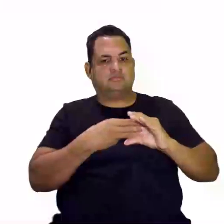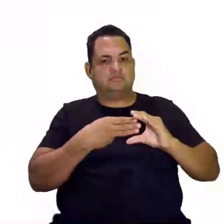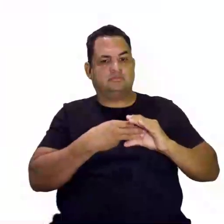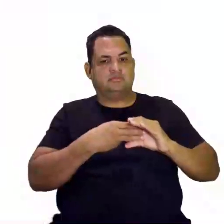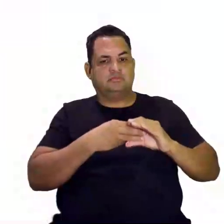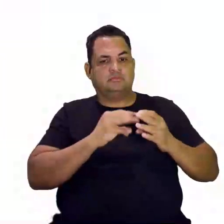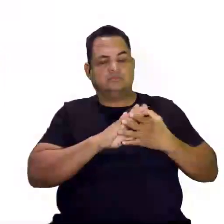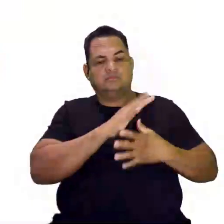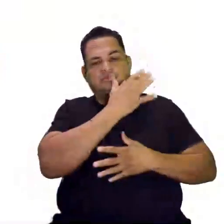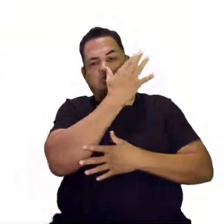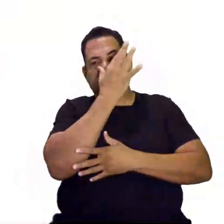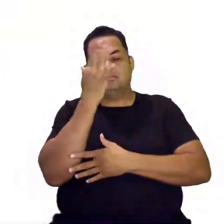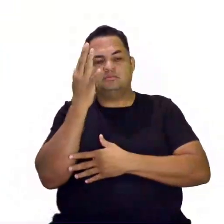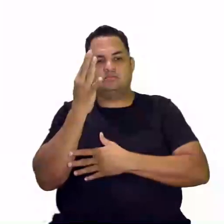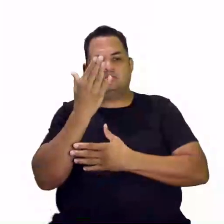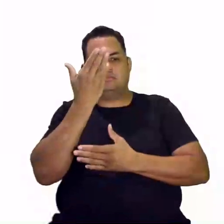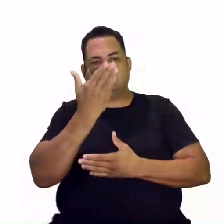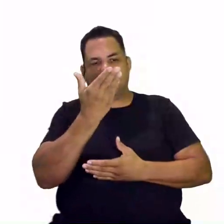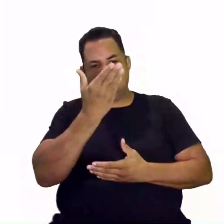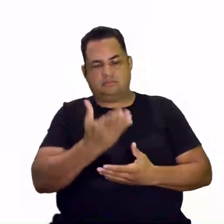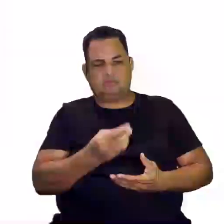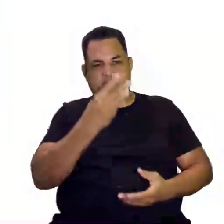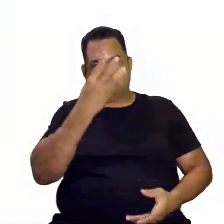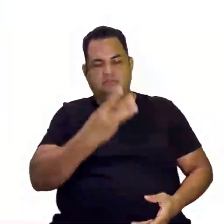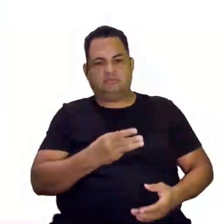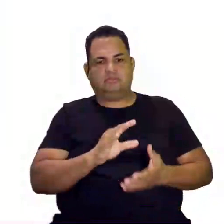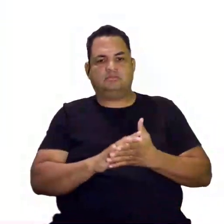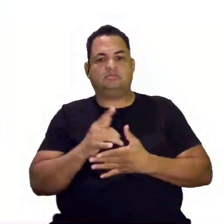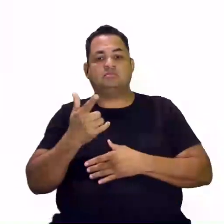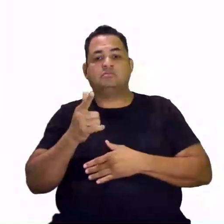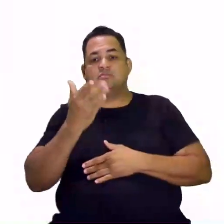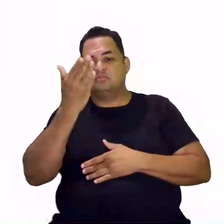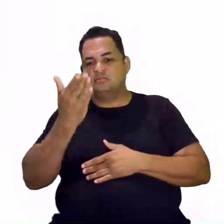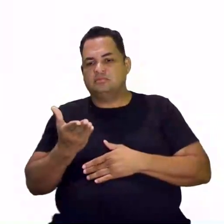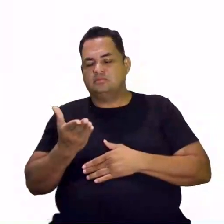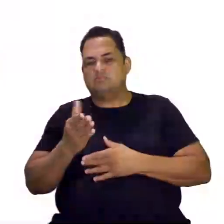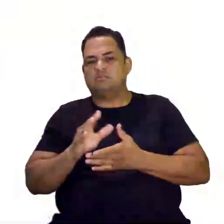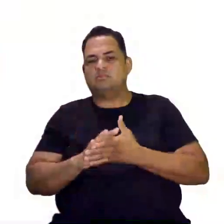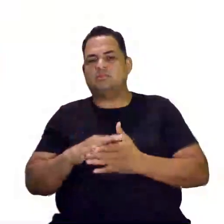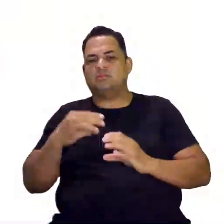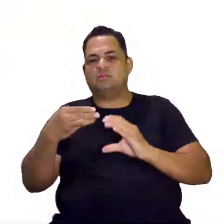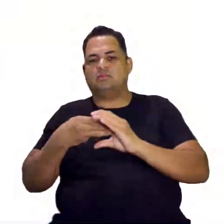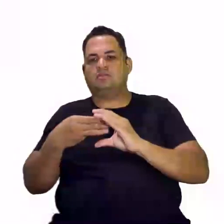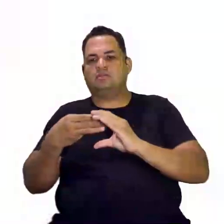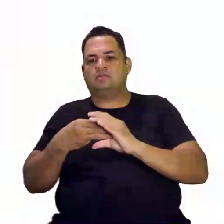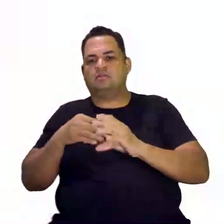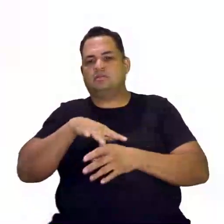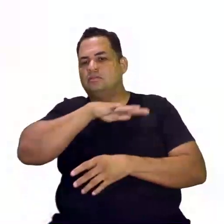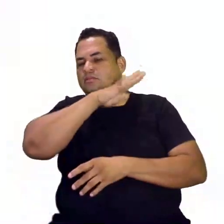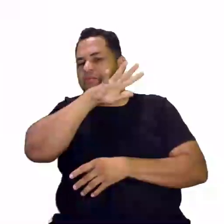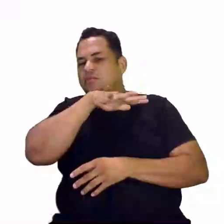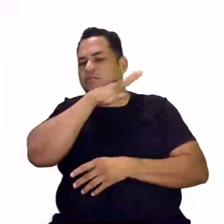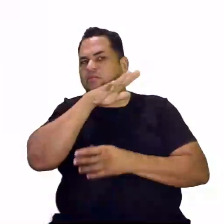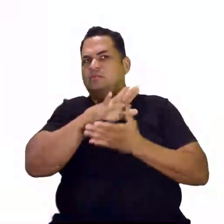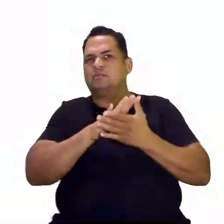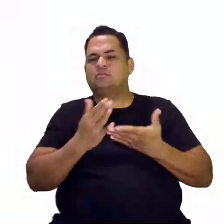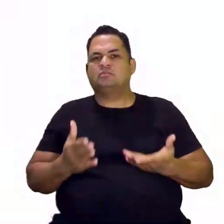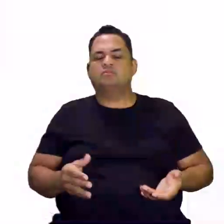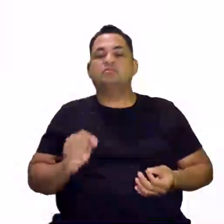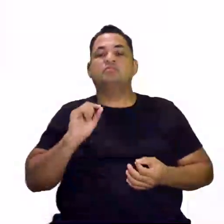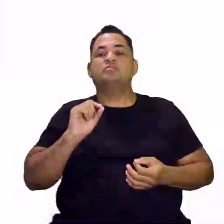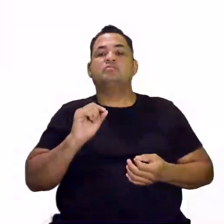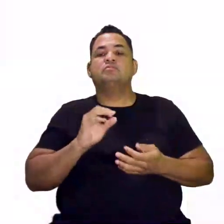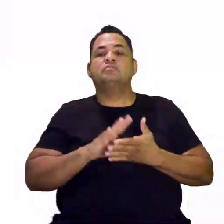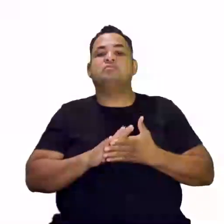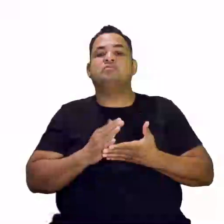na célula vegetal, célula eucariota, que não vão estar presentes lá na célula animal. E o que